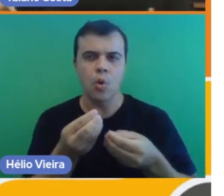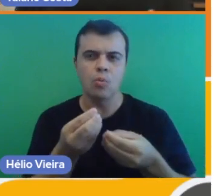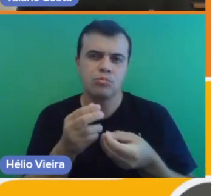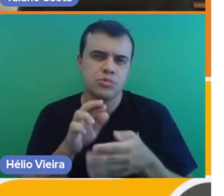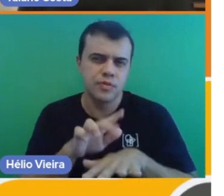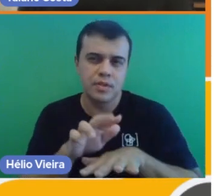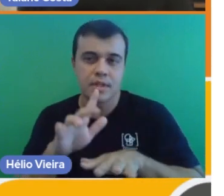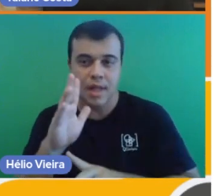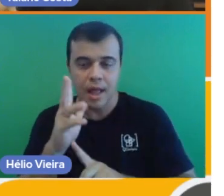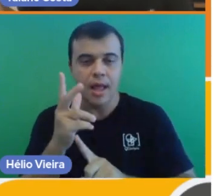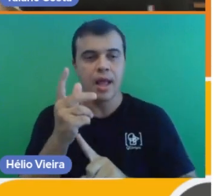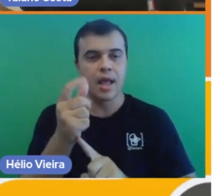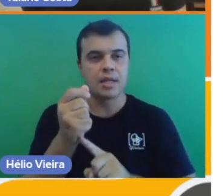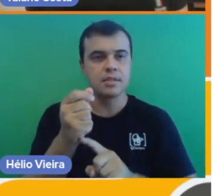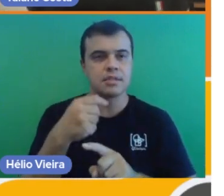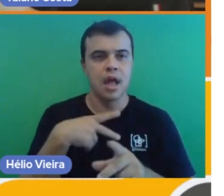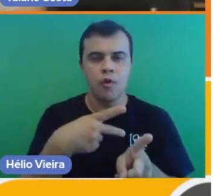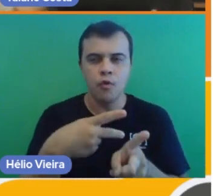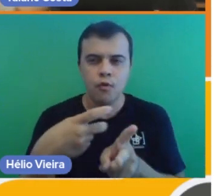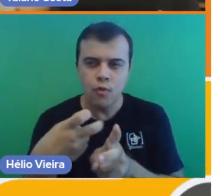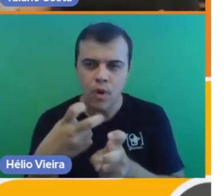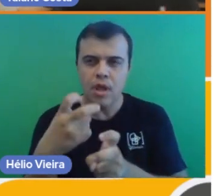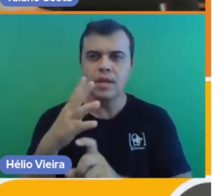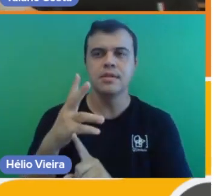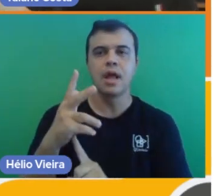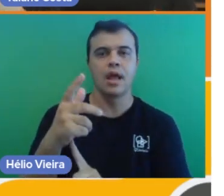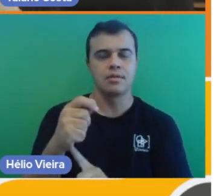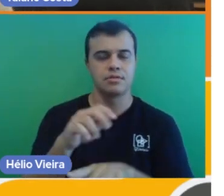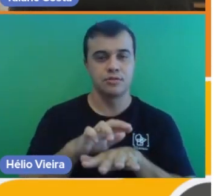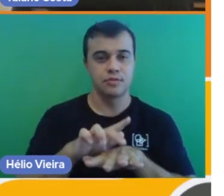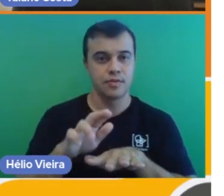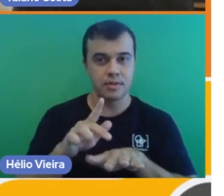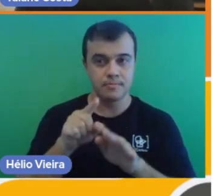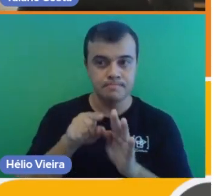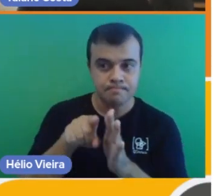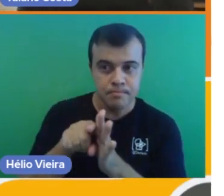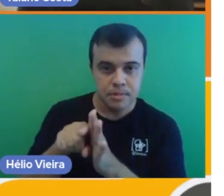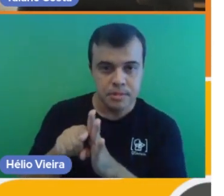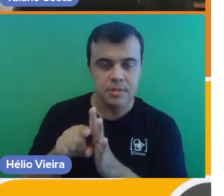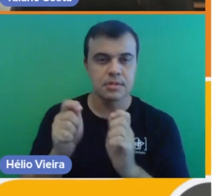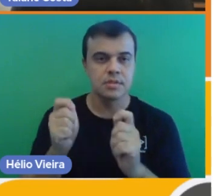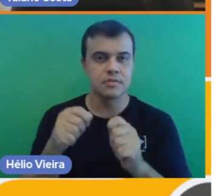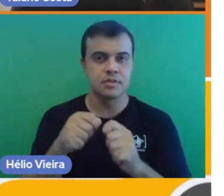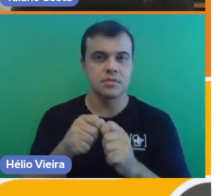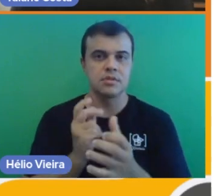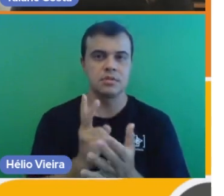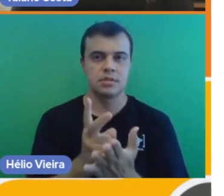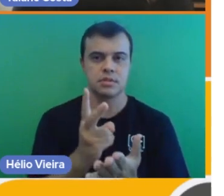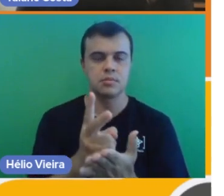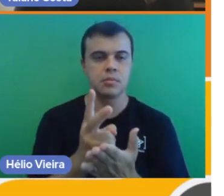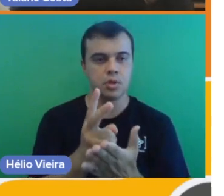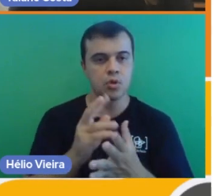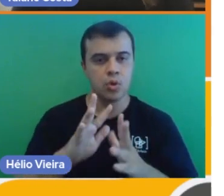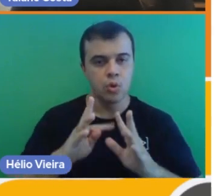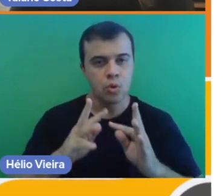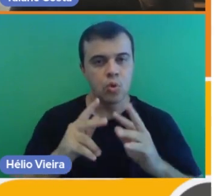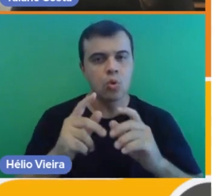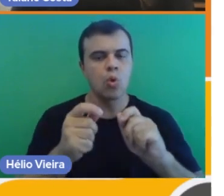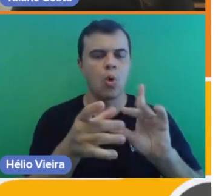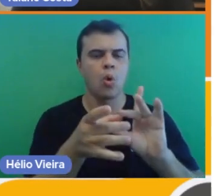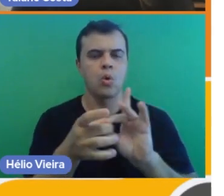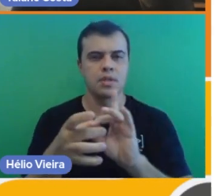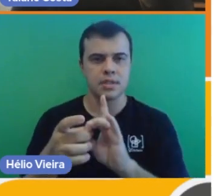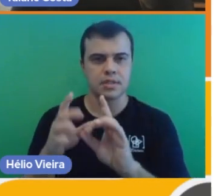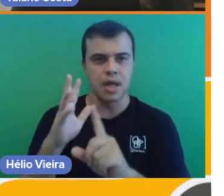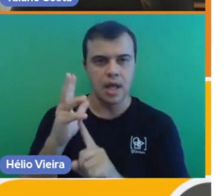arte, essas influências que vão permeando em todo o contexto das